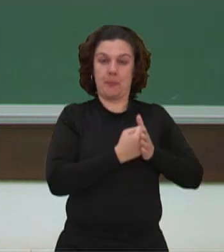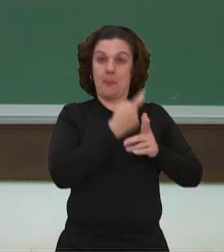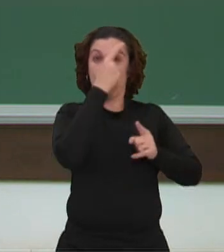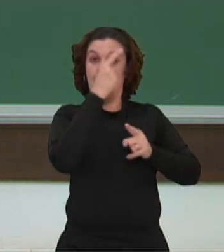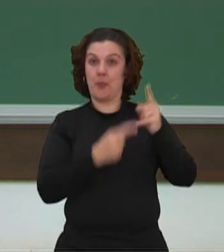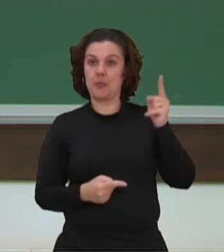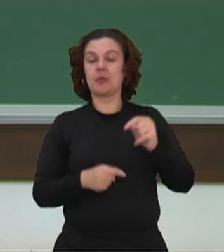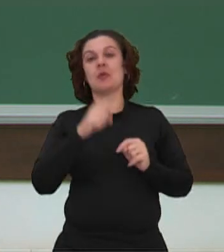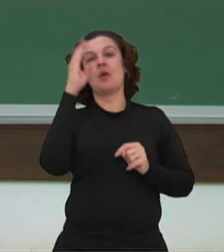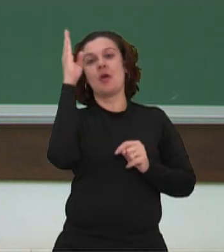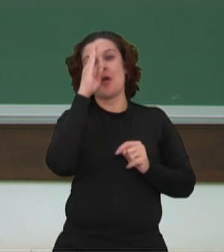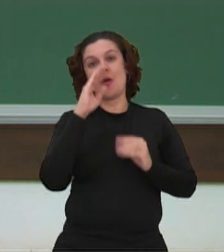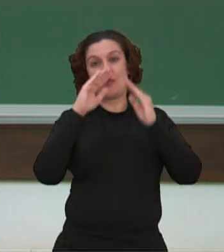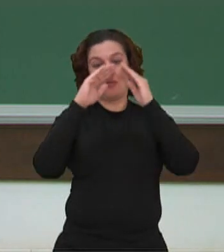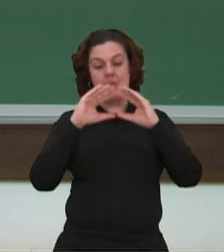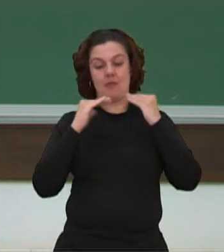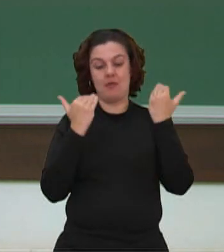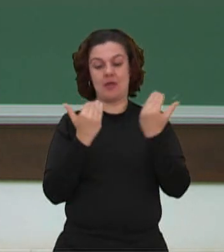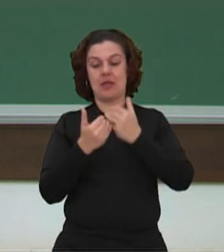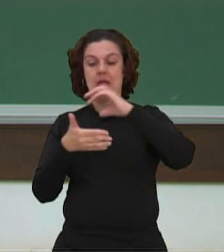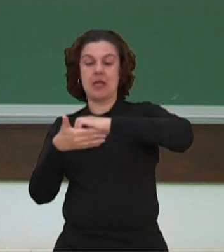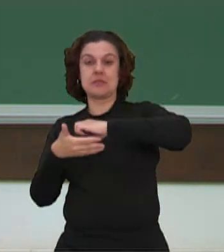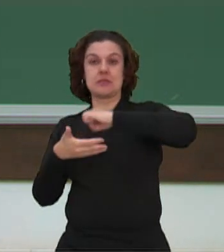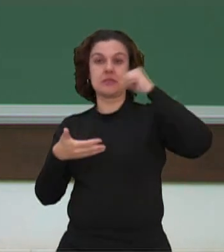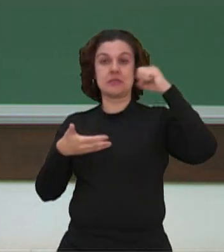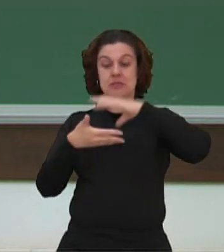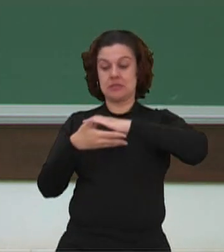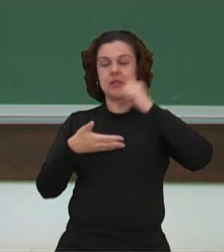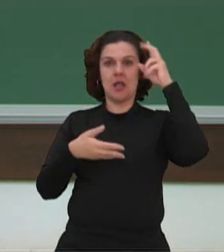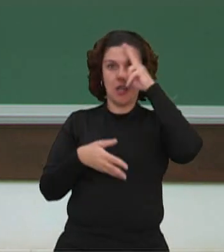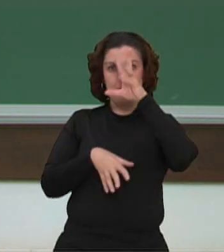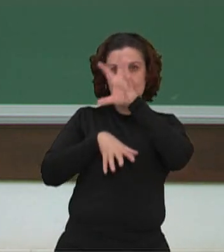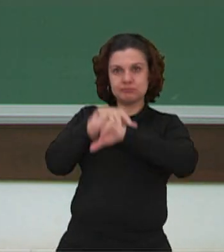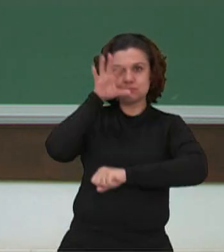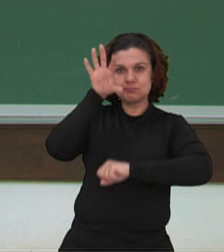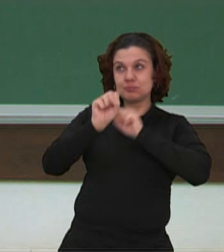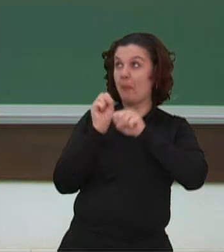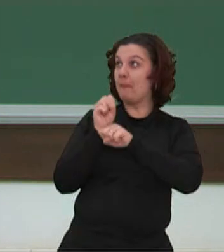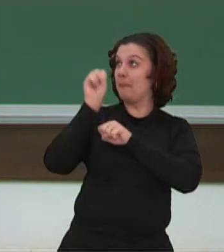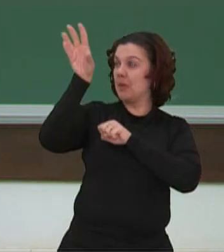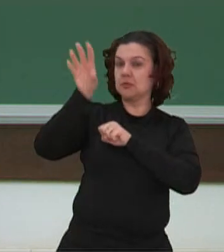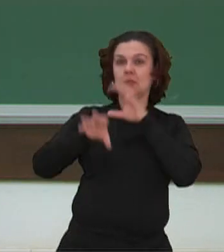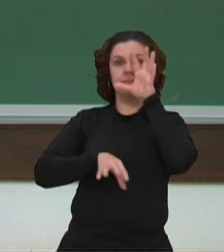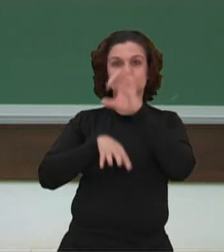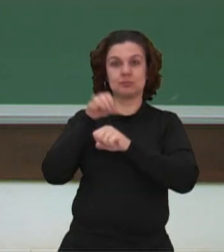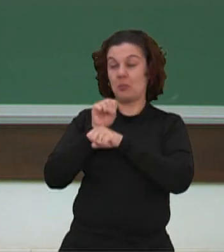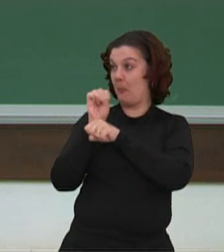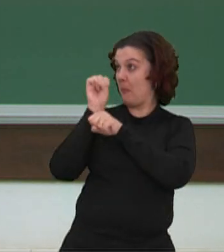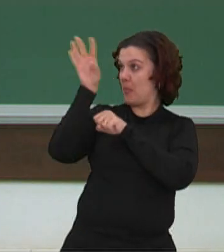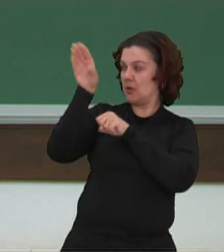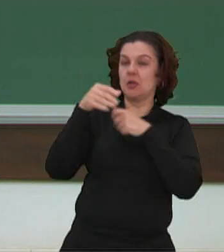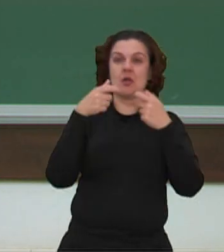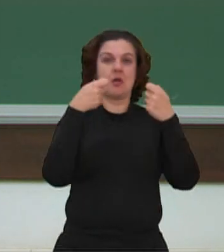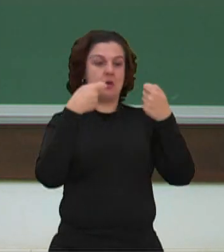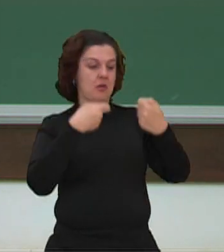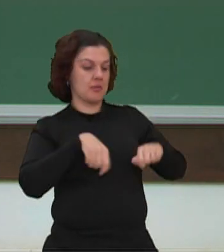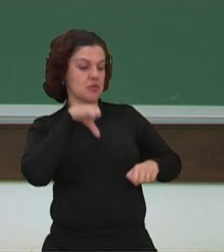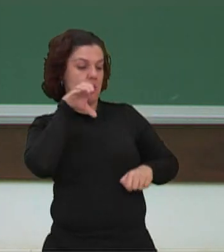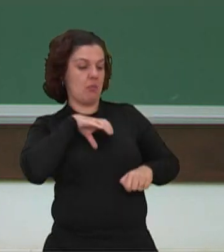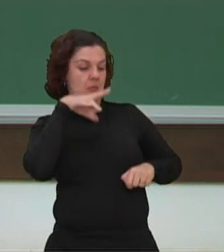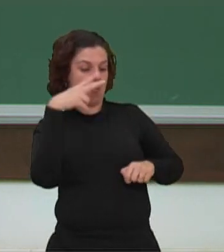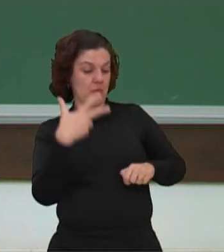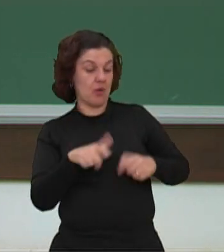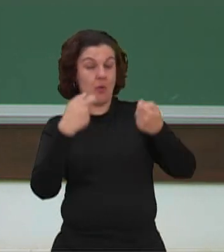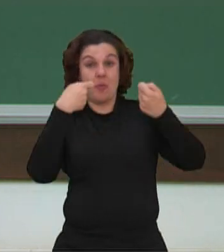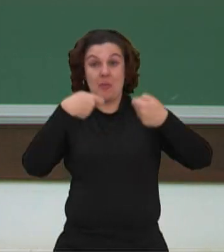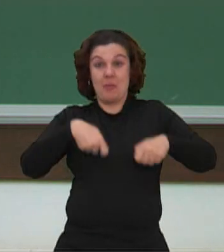Brasil era o que nós chamamos de colônia de exploração. Então, o que Portugal necessitava de